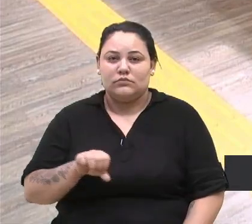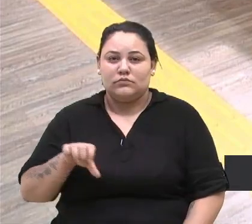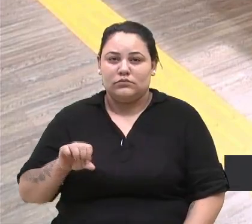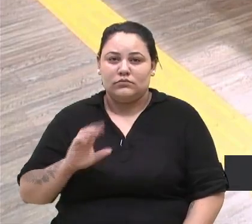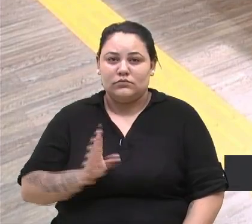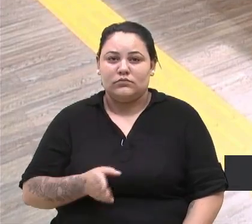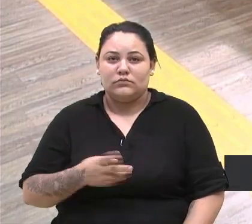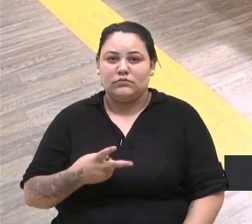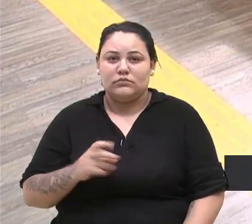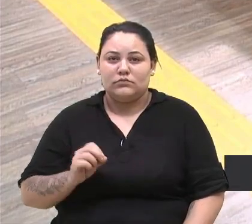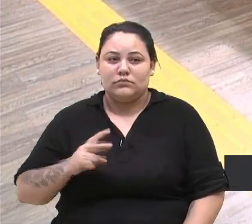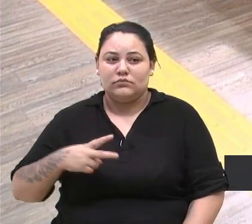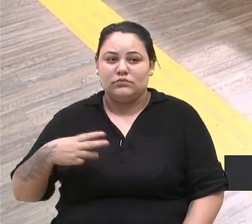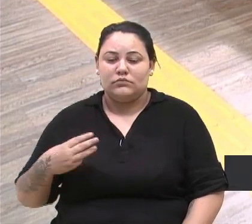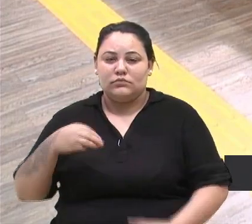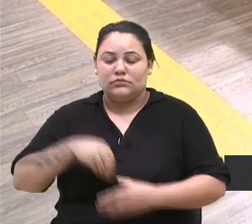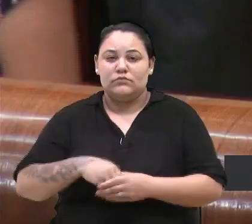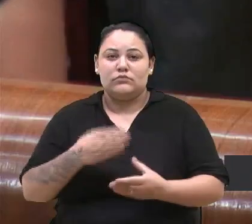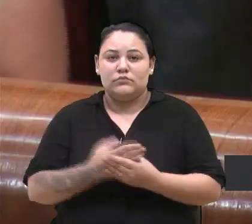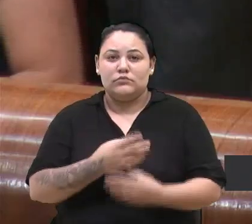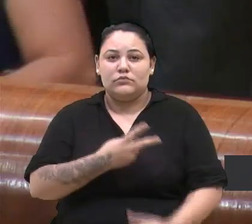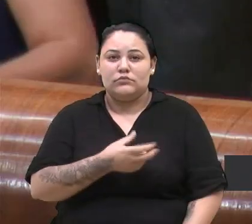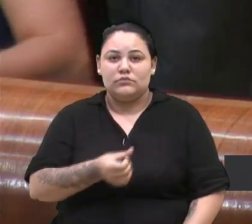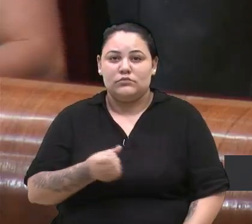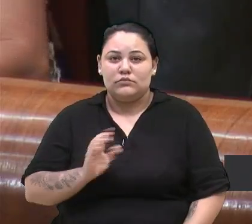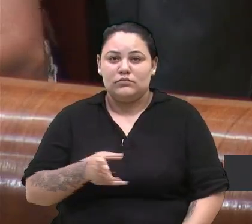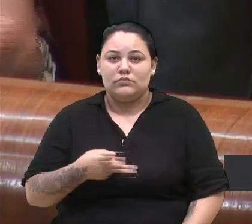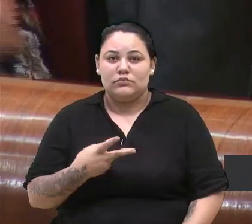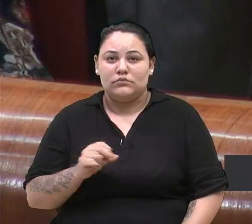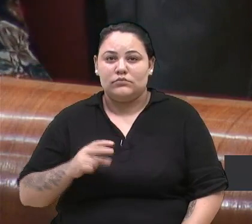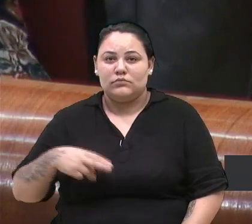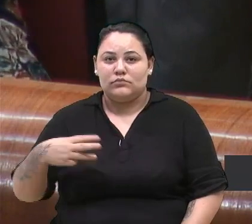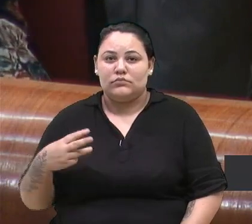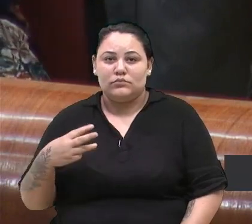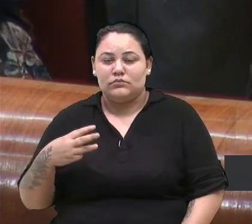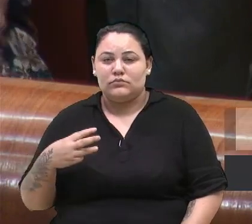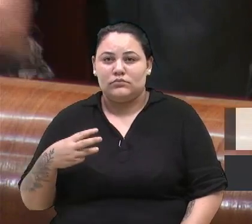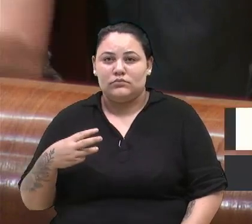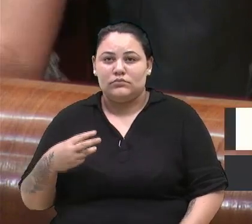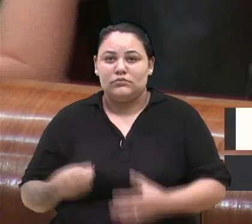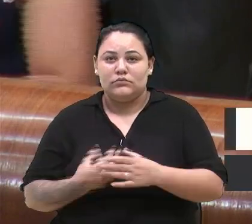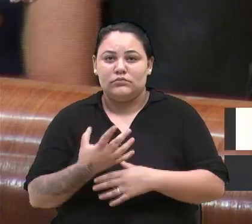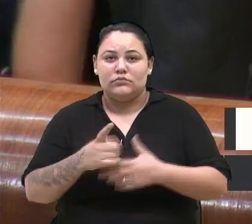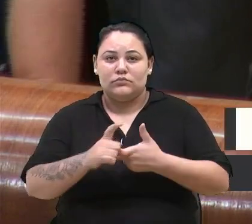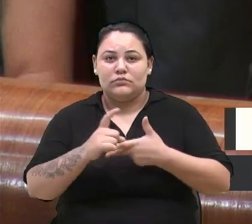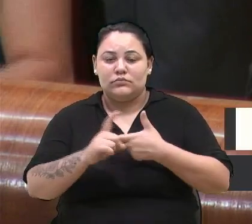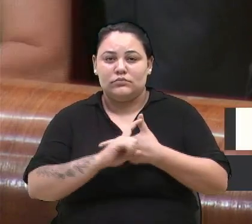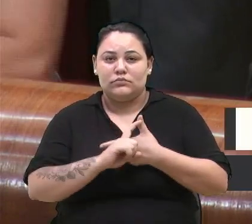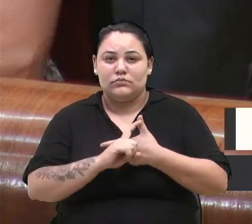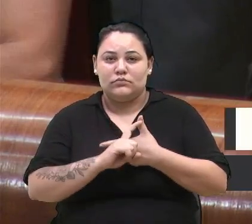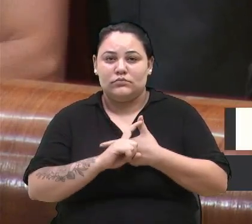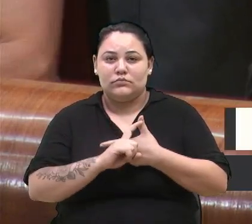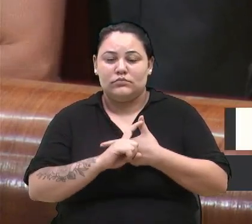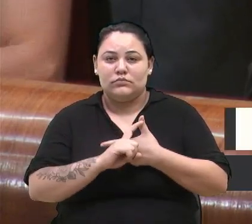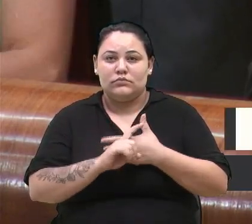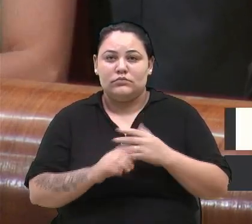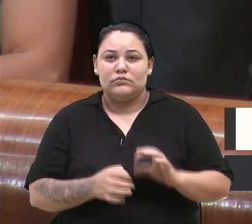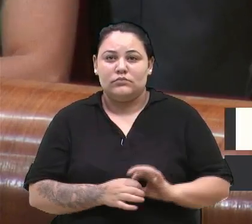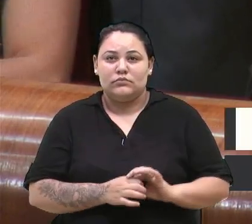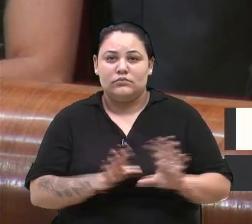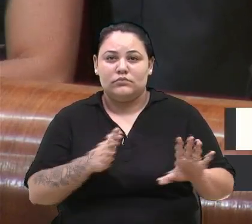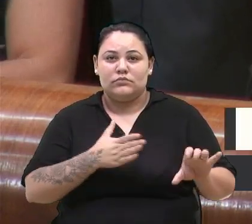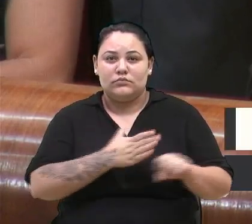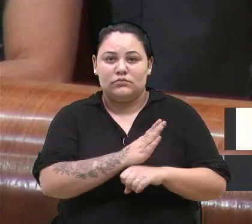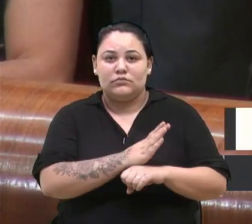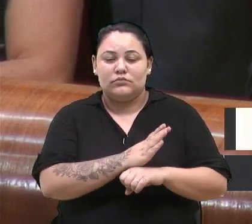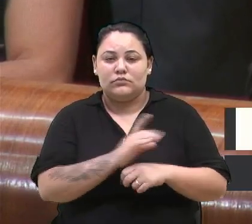2023, contido no processo 266-2023, de autoria do Poder Executivo, que autoriza o Poder Executivo